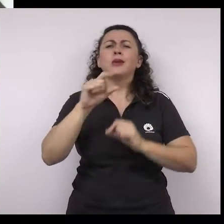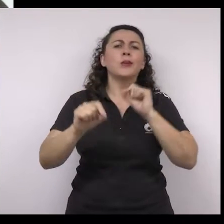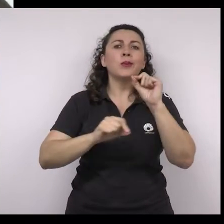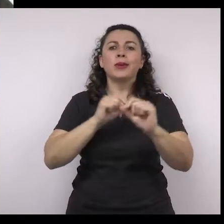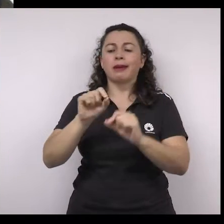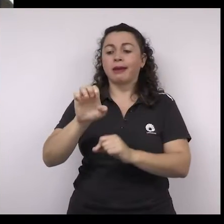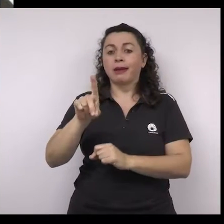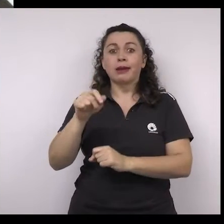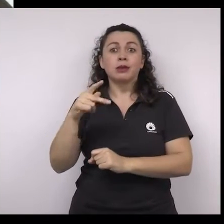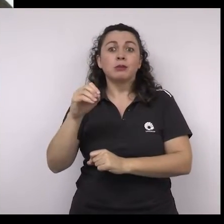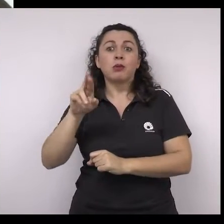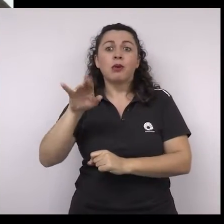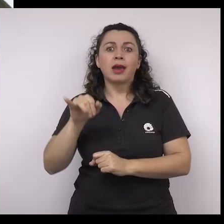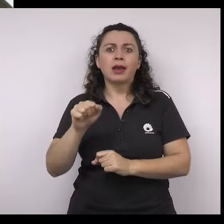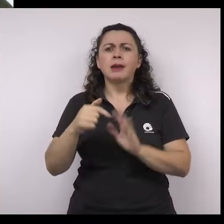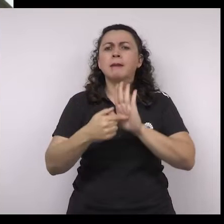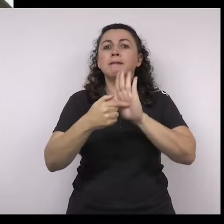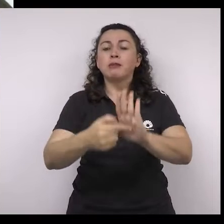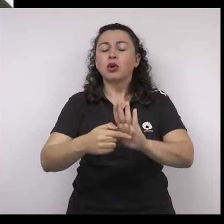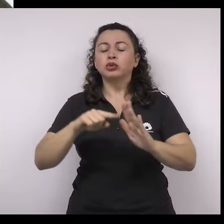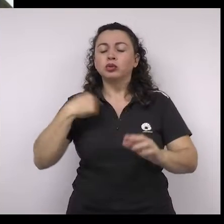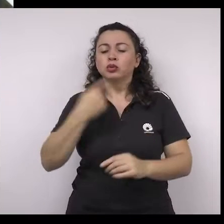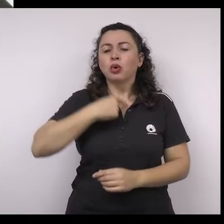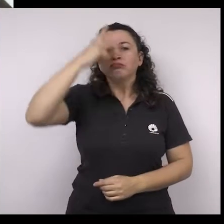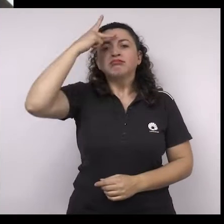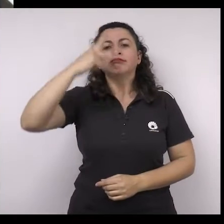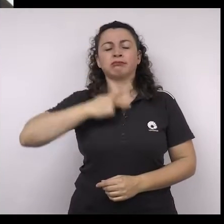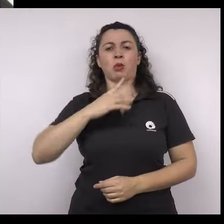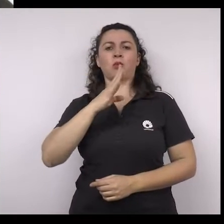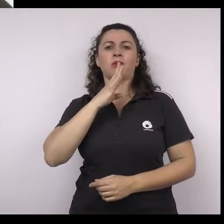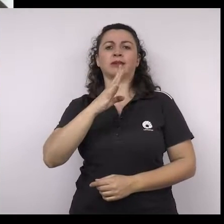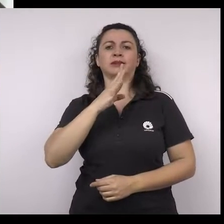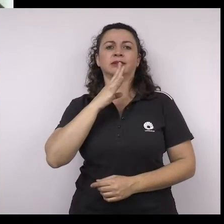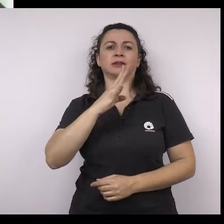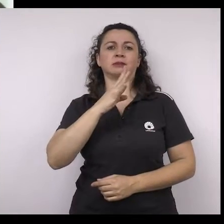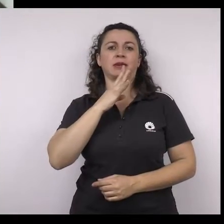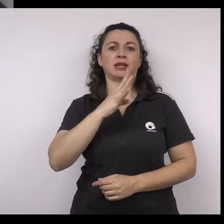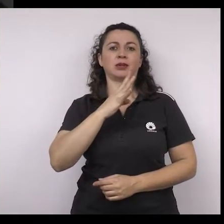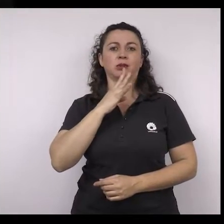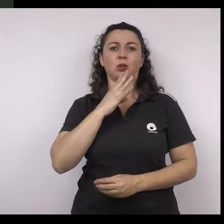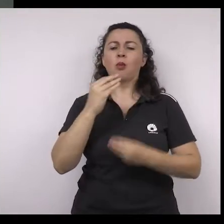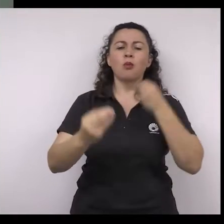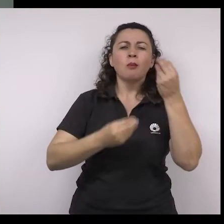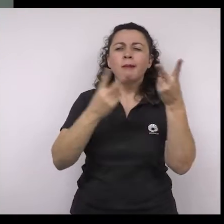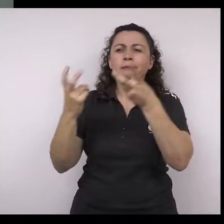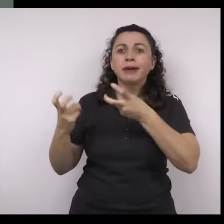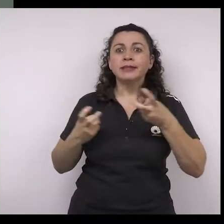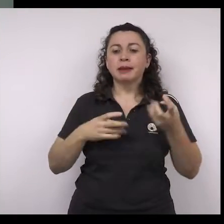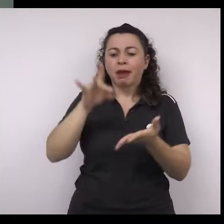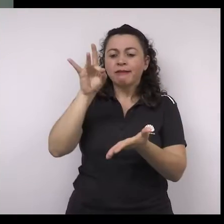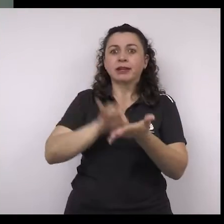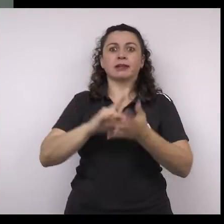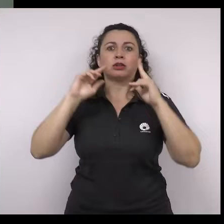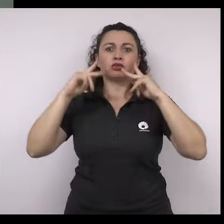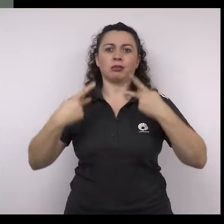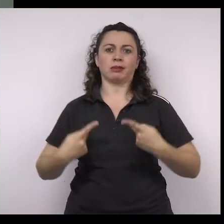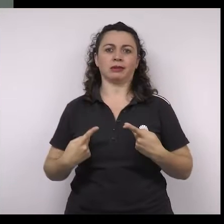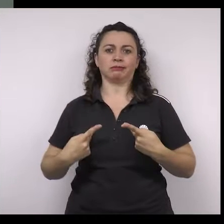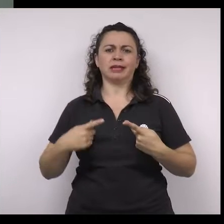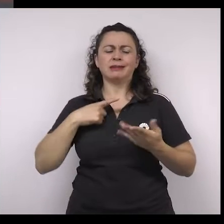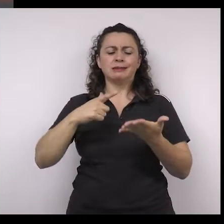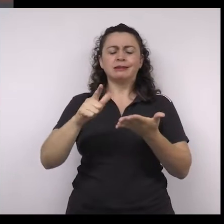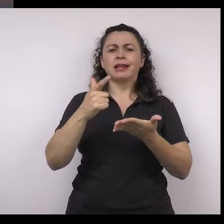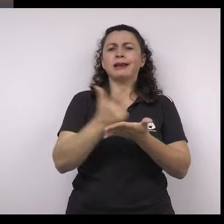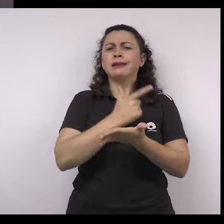fundamental para o autoconhecimento, para a compreensão da condição humana. Entre as obras estudadas,